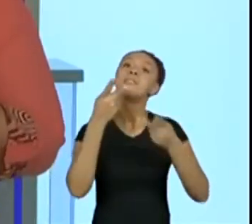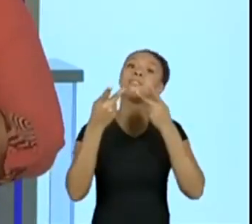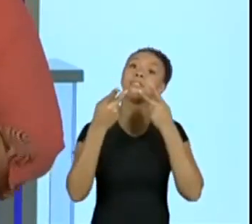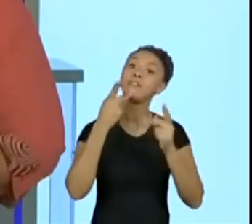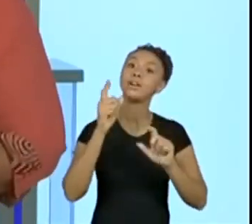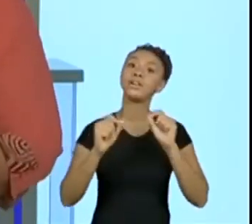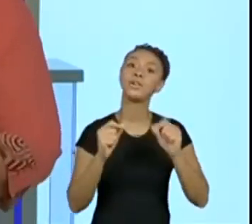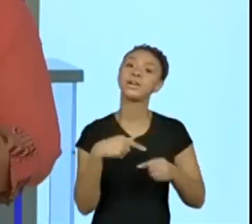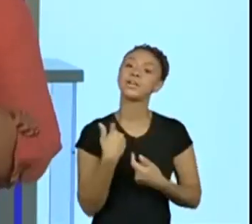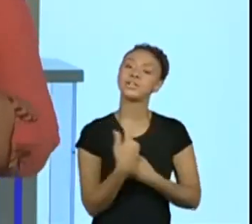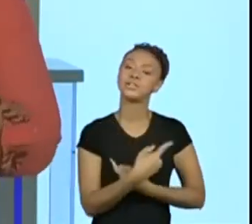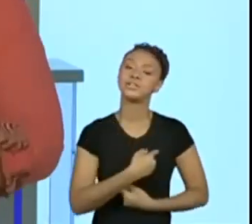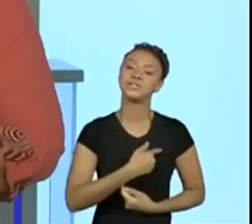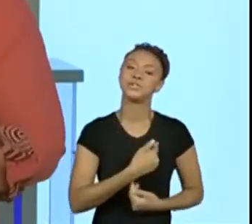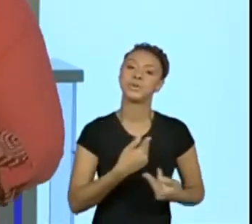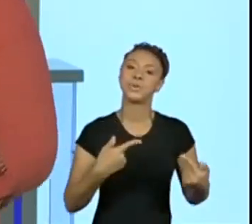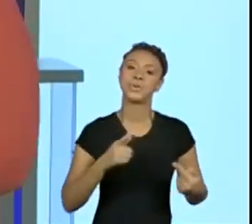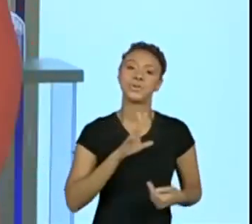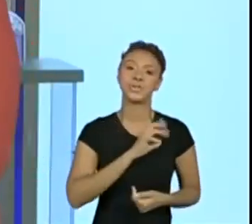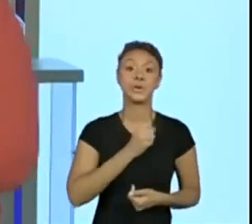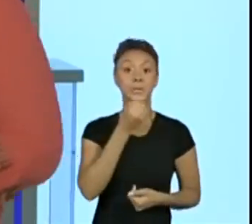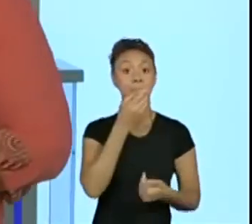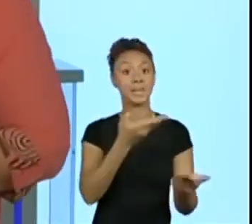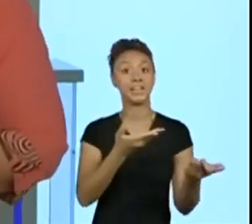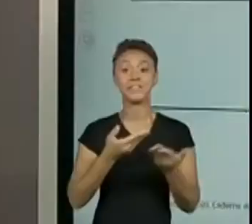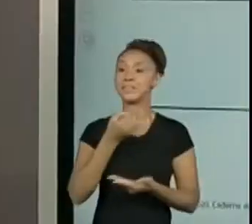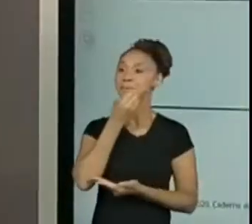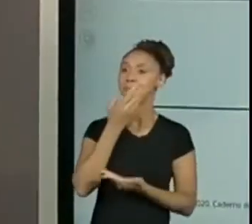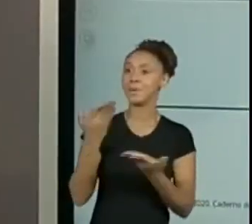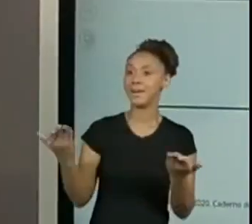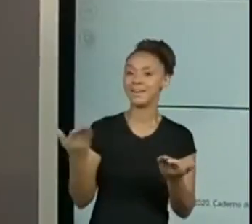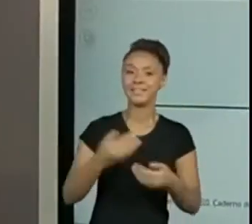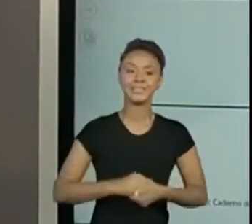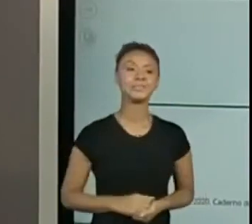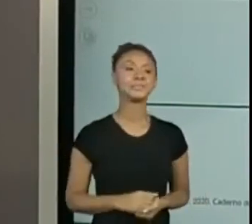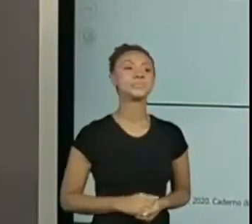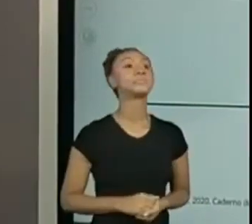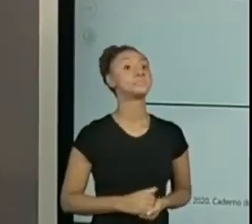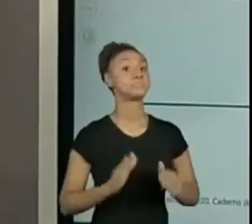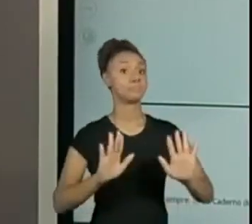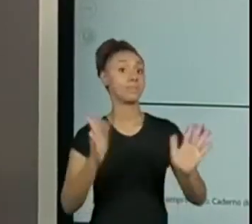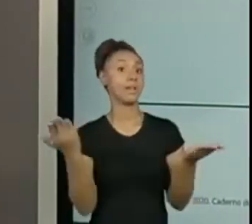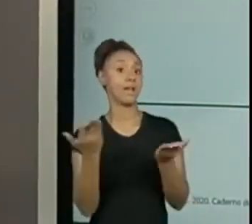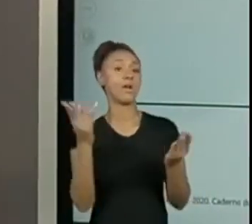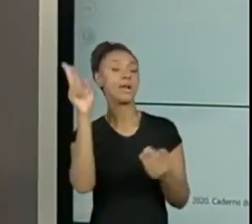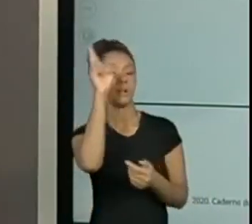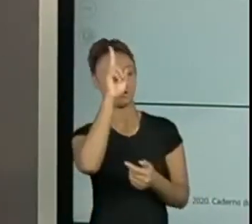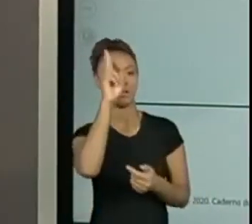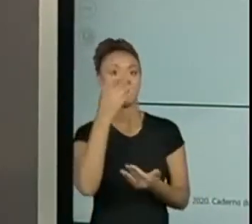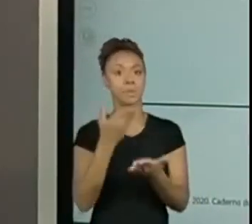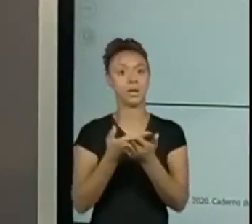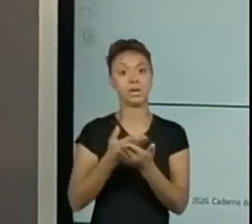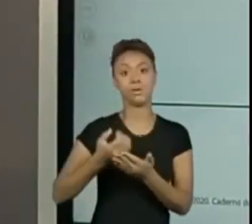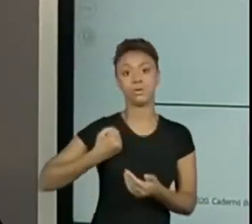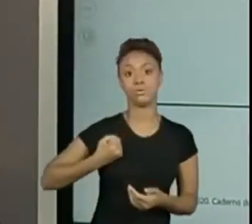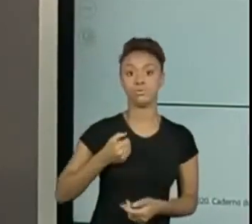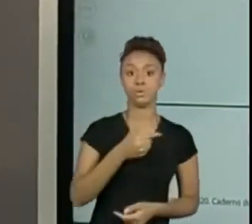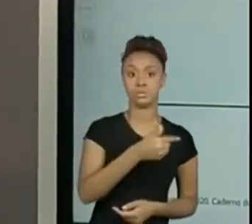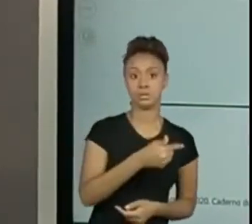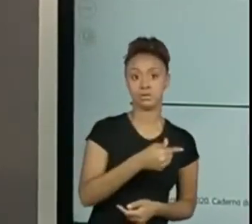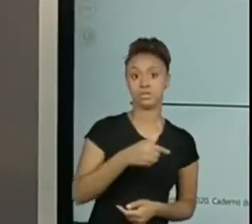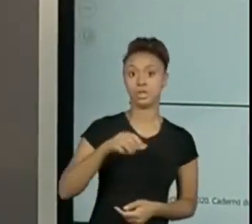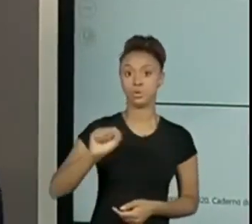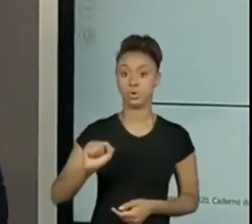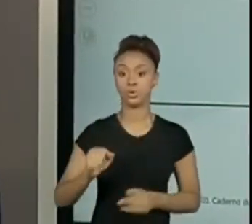bom? Seja bem-vindo para o nosso segundo momento. Boa aula, professora! Lembrando, então, que agora a gente está com a aula 7 e 8. No